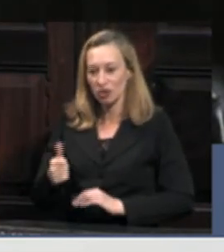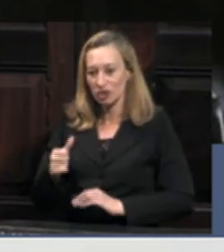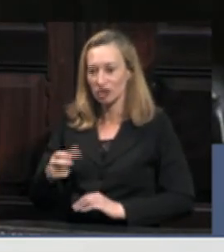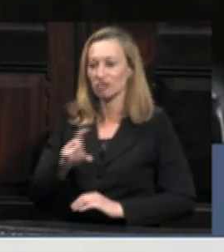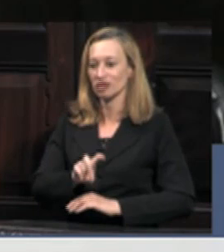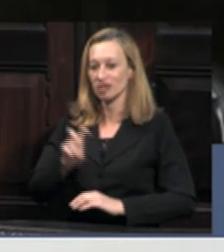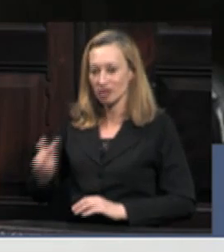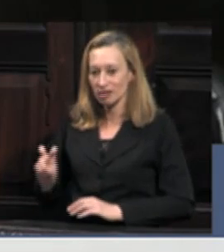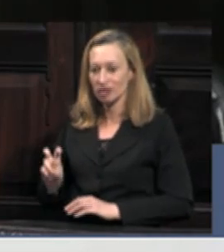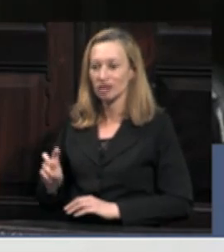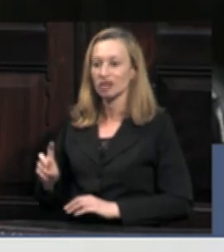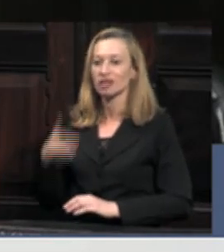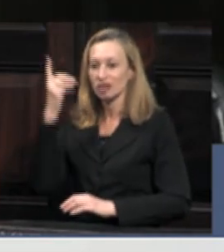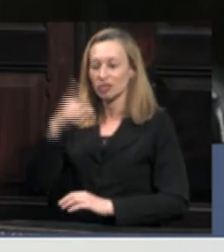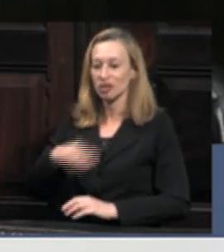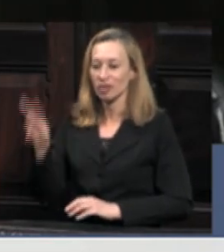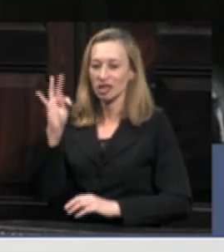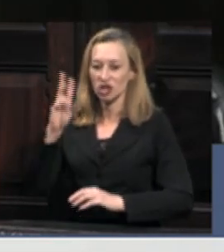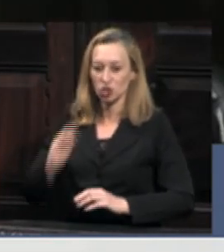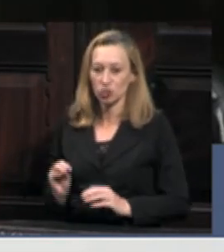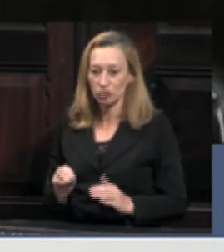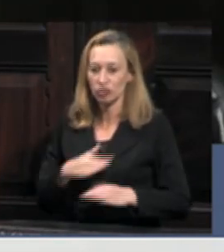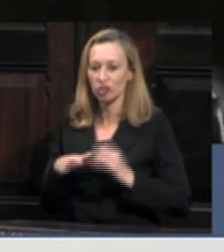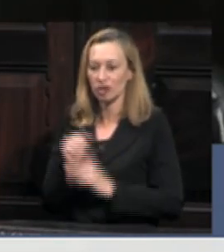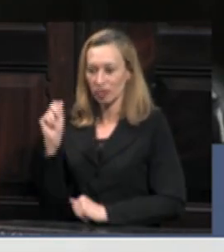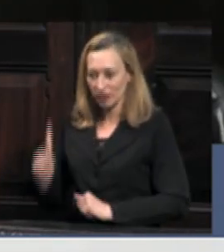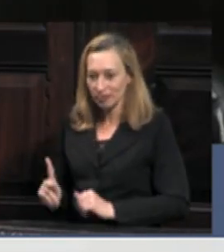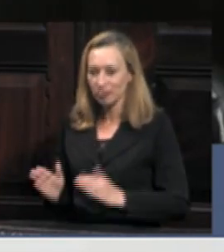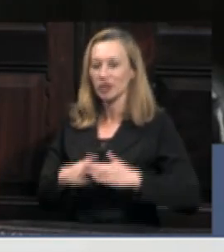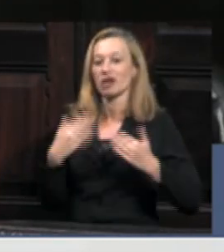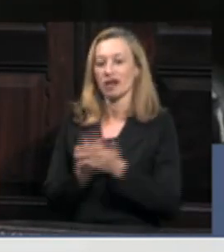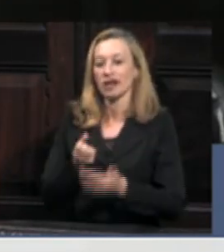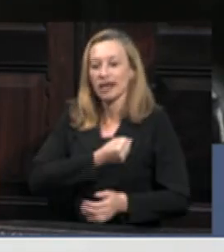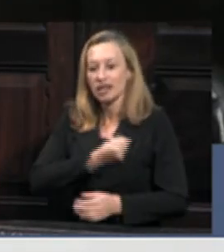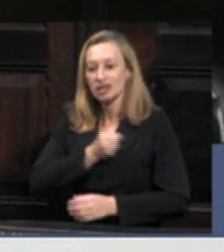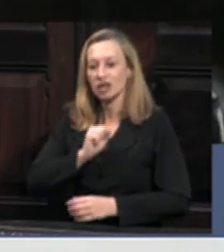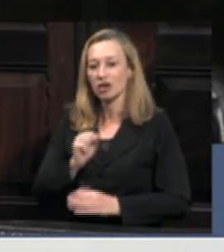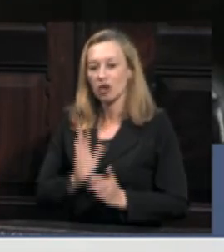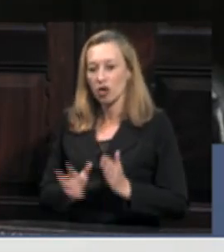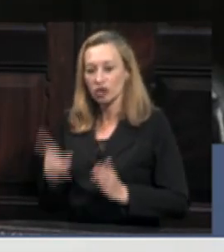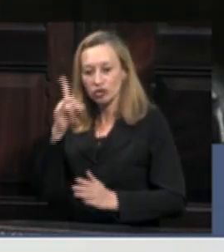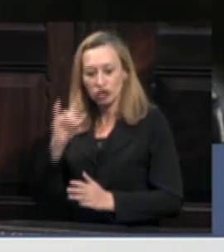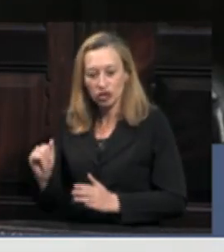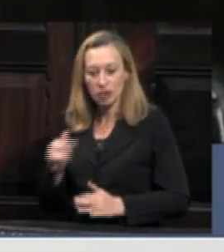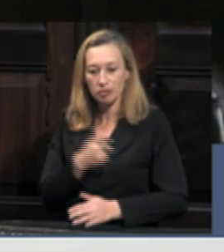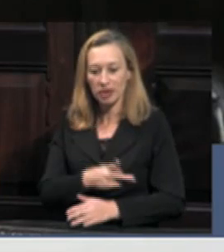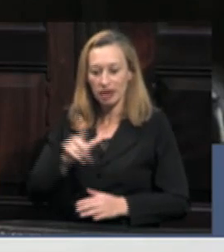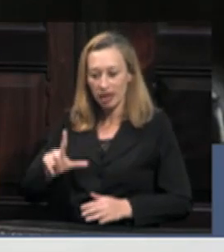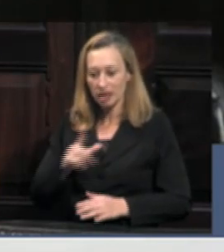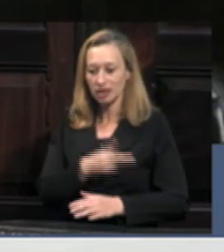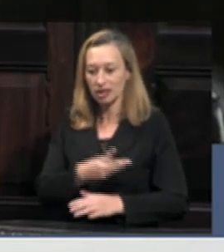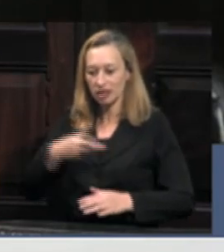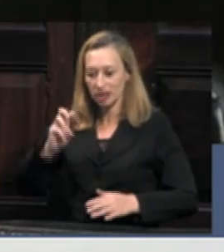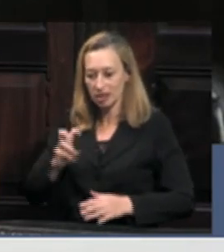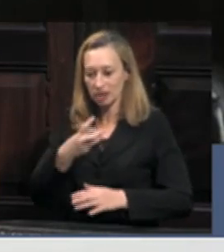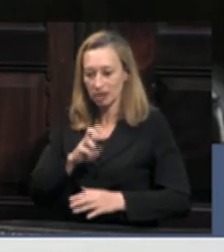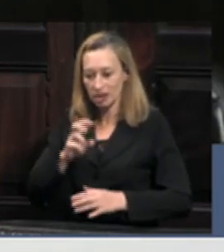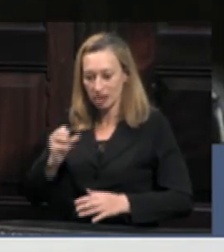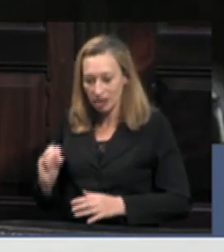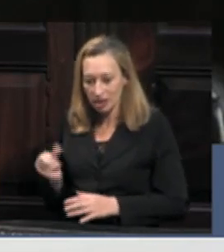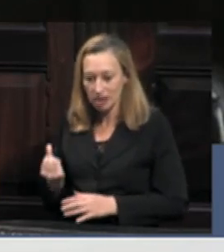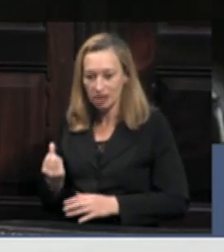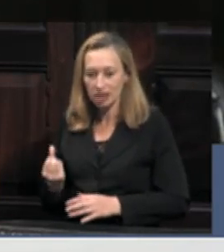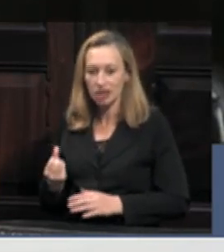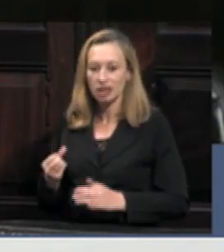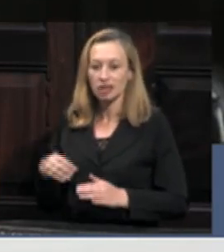2285/2016, deputado Benedito Alves. Senhores que aprovam, nesse estão aprovados. Requer inclusão na ordem do dia do PL 3356, deputado